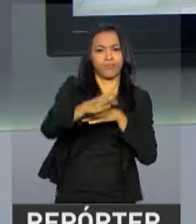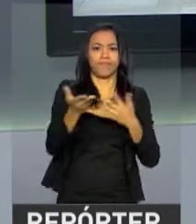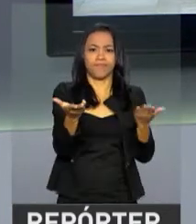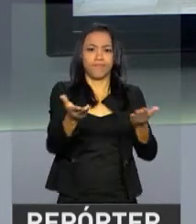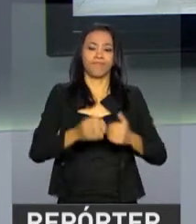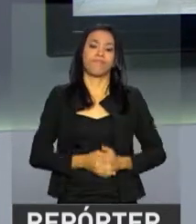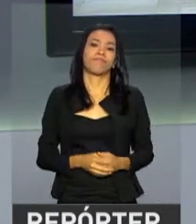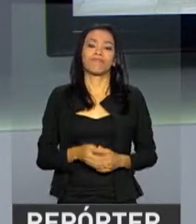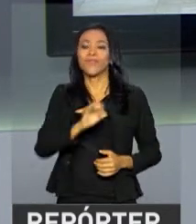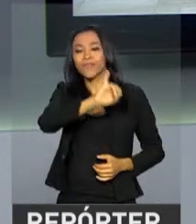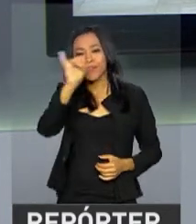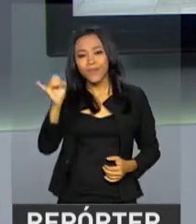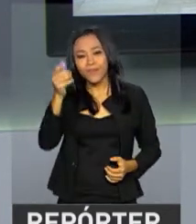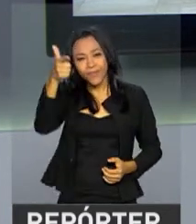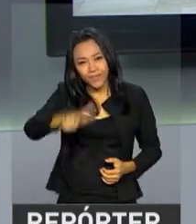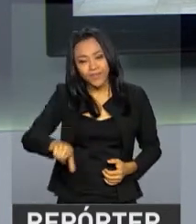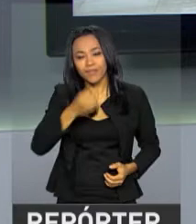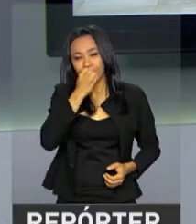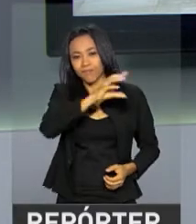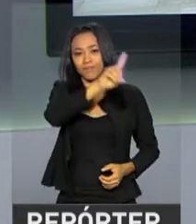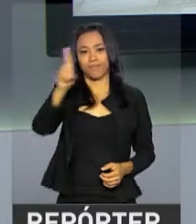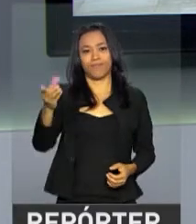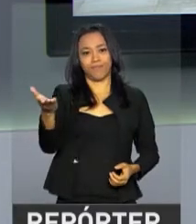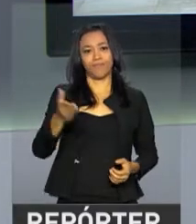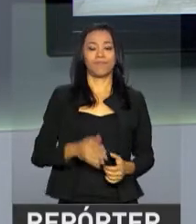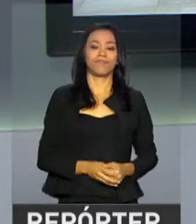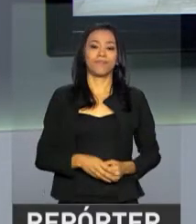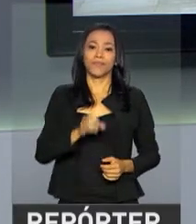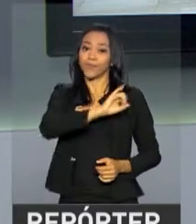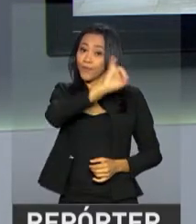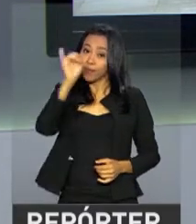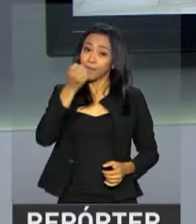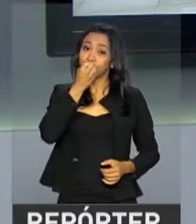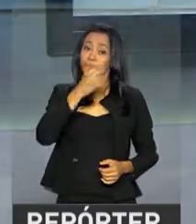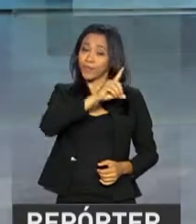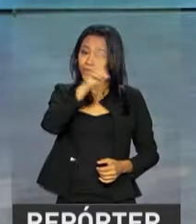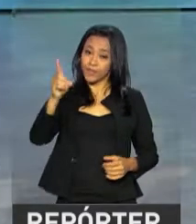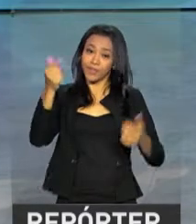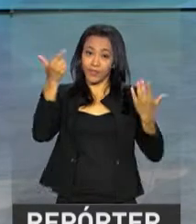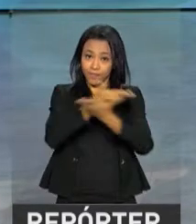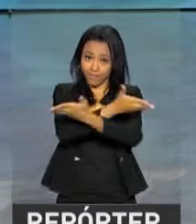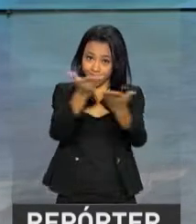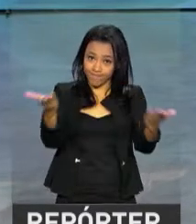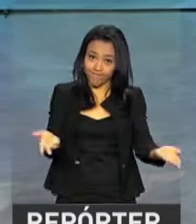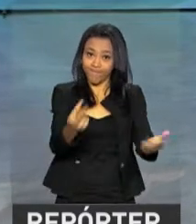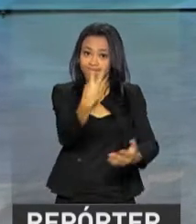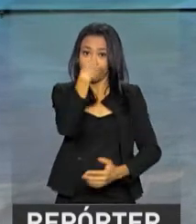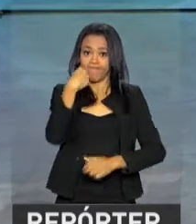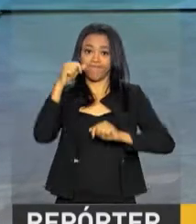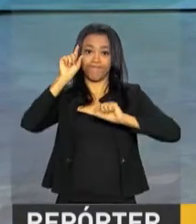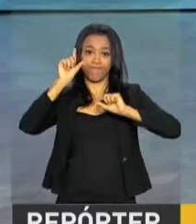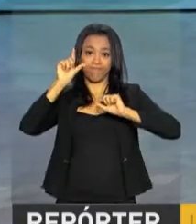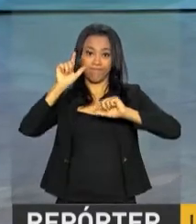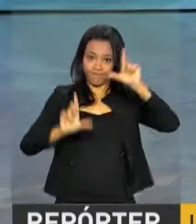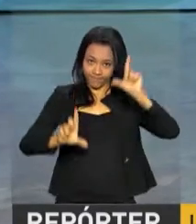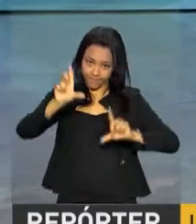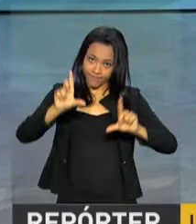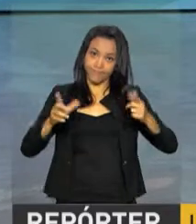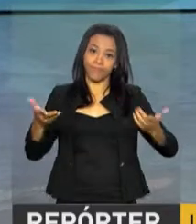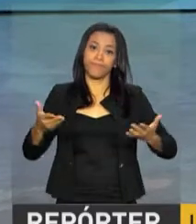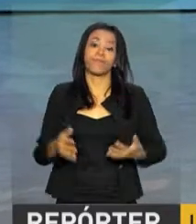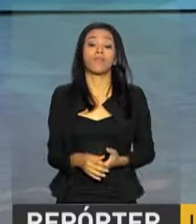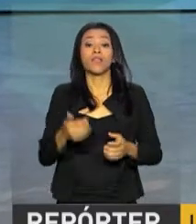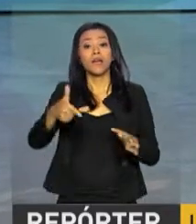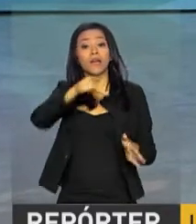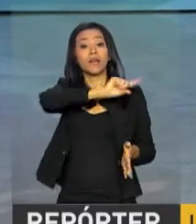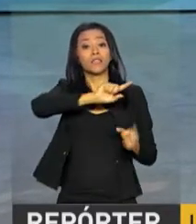informações. Olá, Luana, novamente, bom dia para você. Olá, Thaísa, bom dia novamente. Bom dia também a todos que nos acompanham na TV NBR. Antes